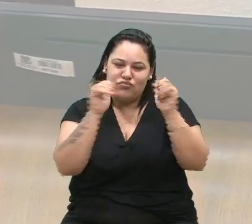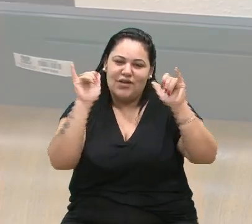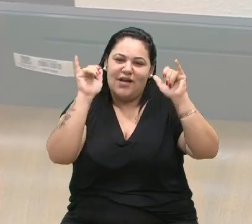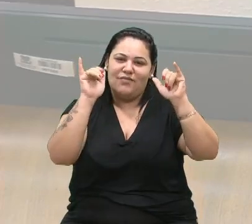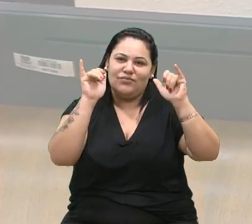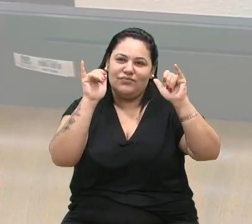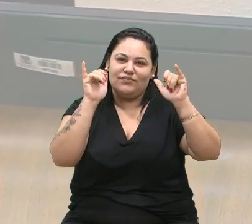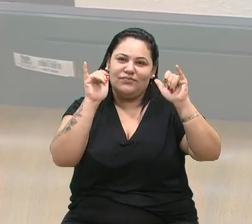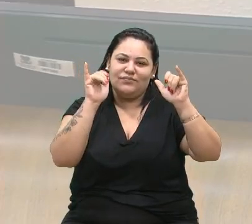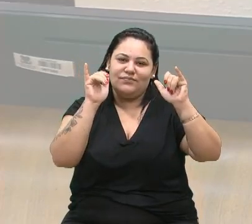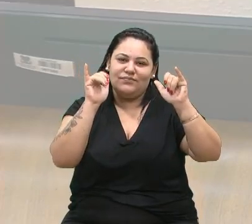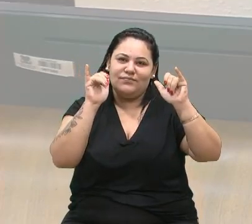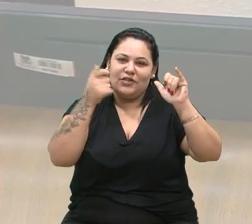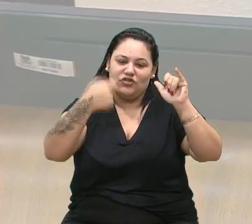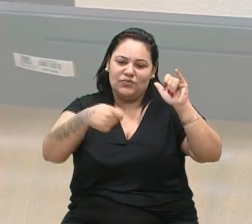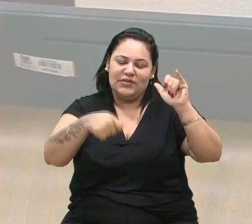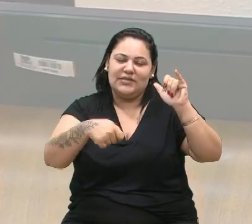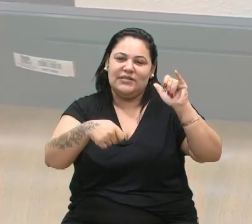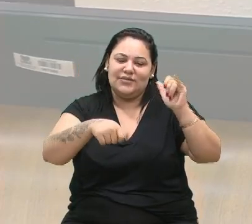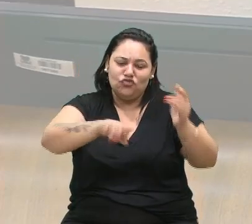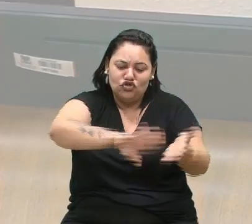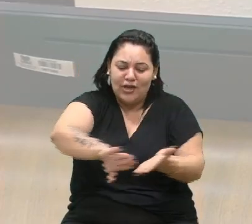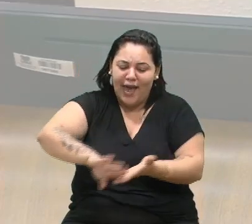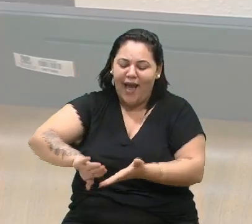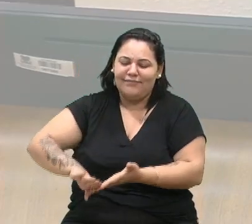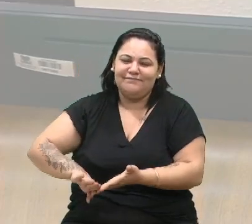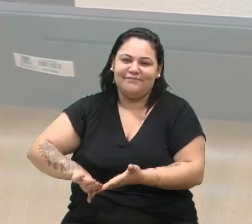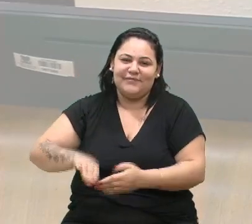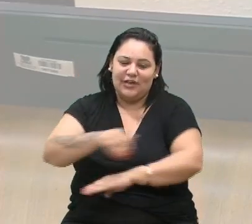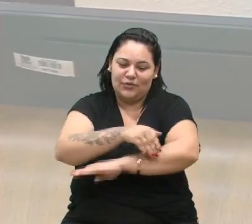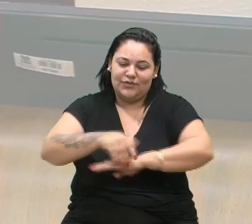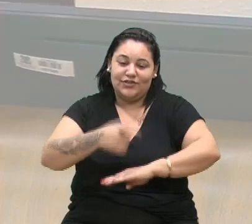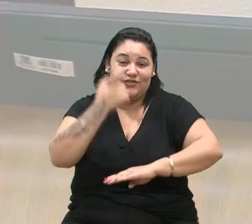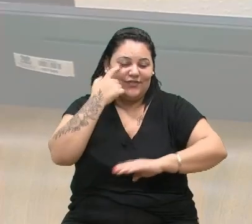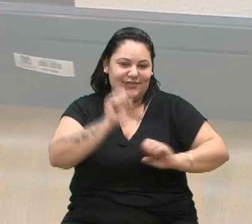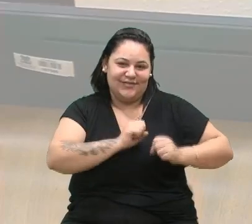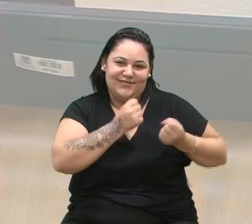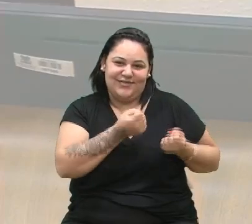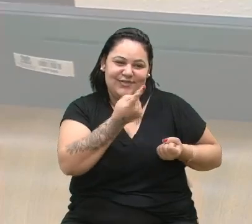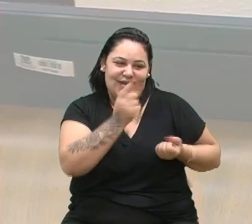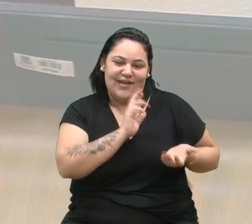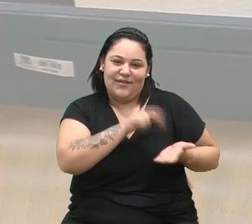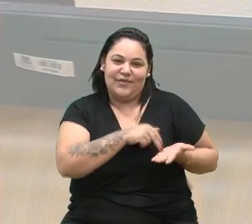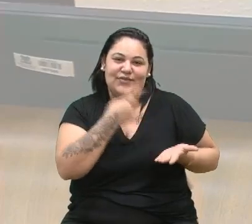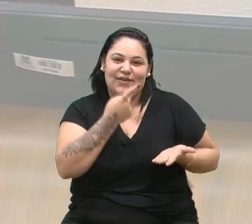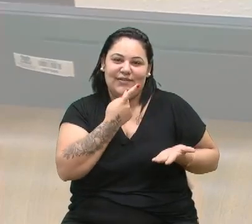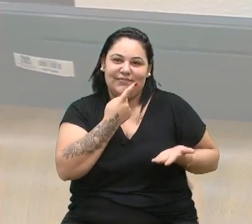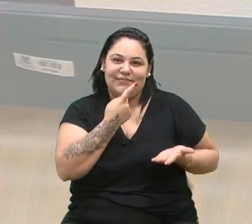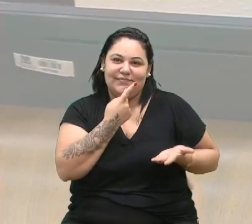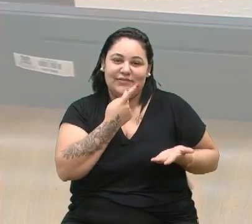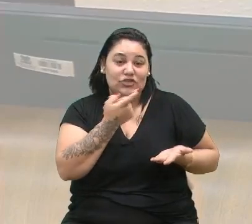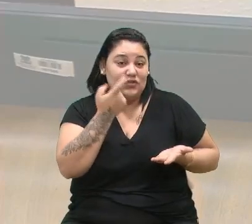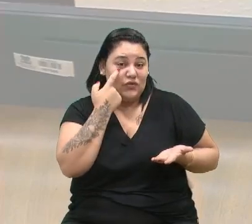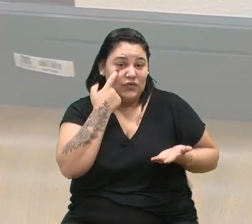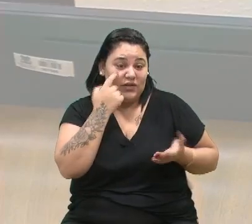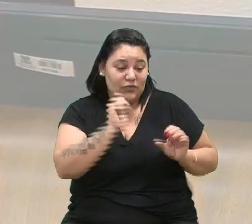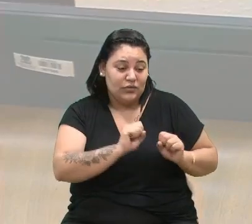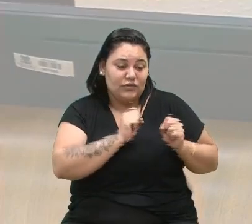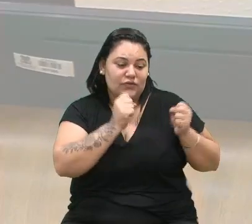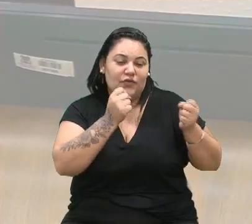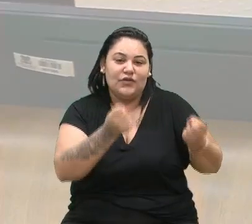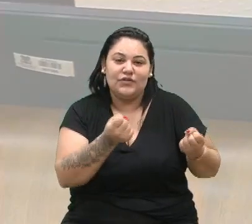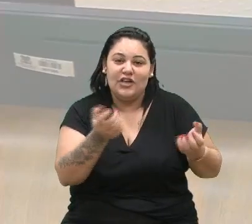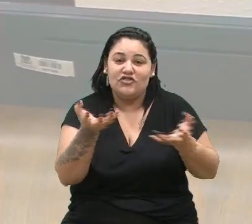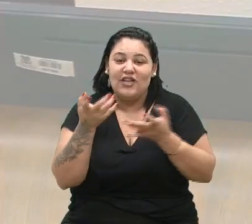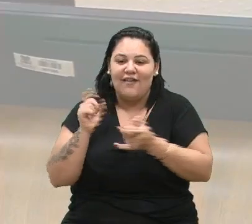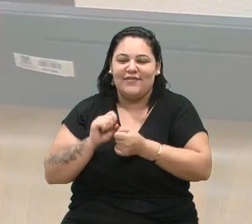pode deixar. Tem que tirar. E a gente vê a dedicação, realmente o senhor falou sobre essa emoção, a gente vê a dedicação dos servidores ali querendo fazer, e a